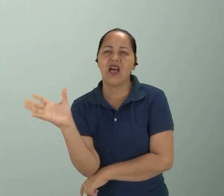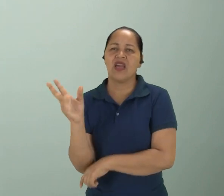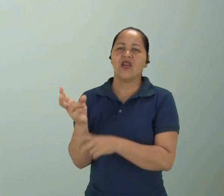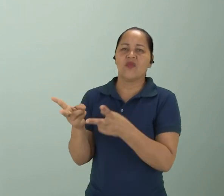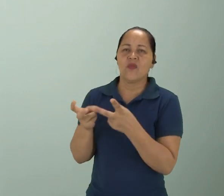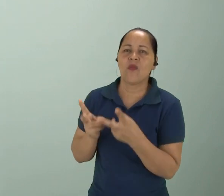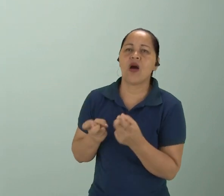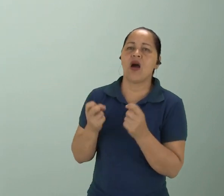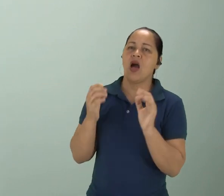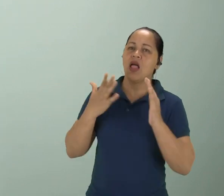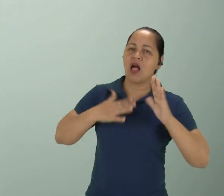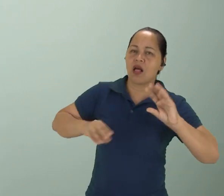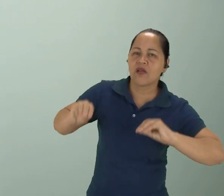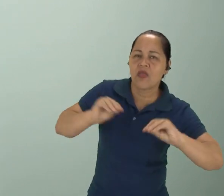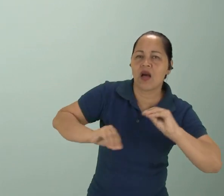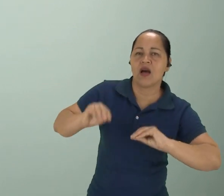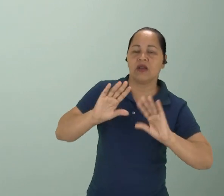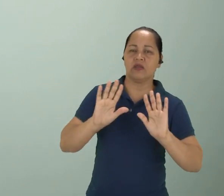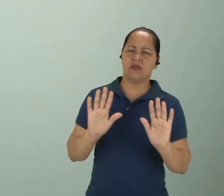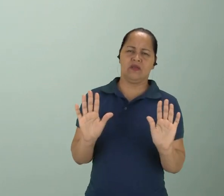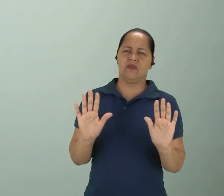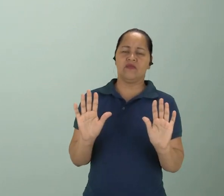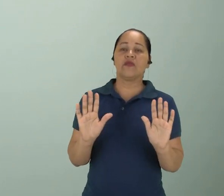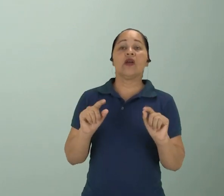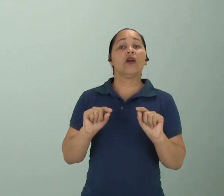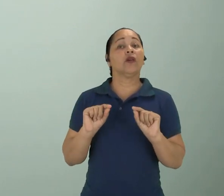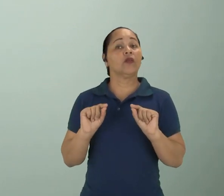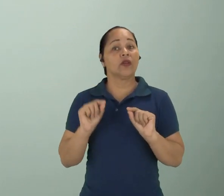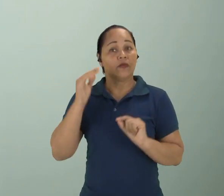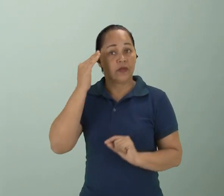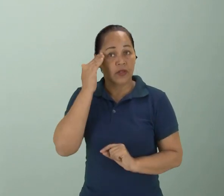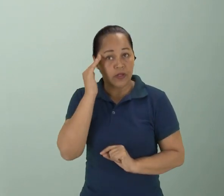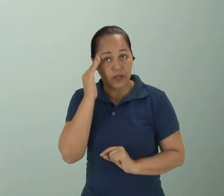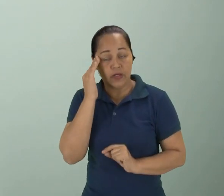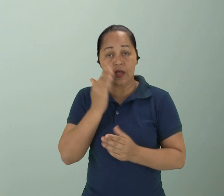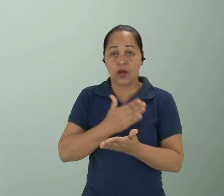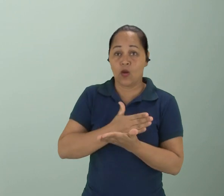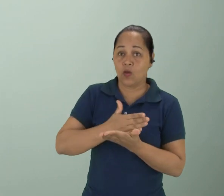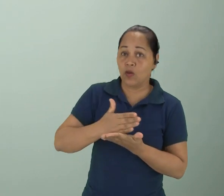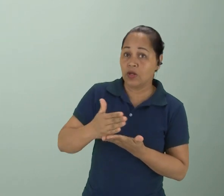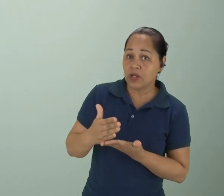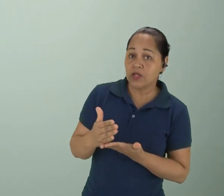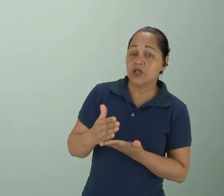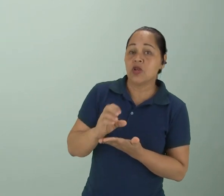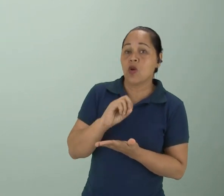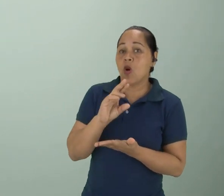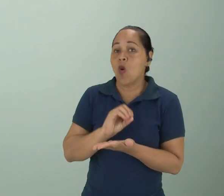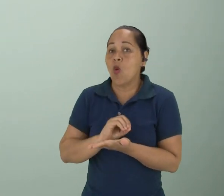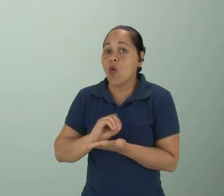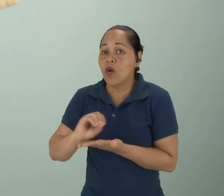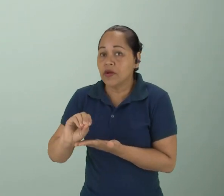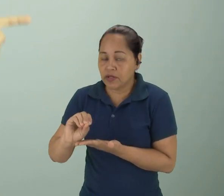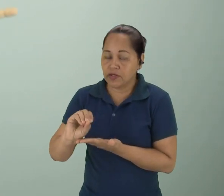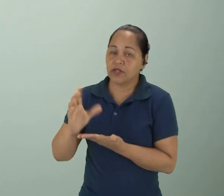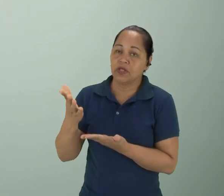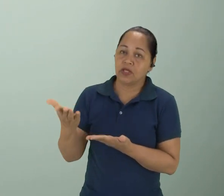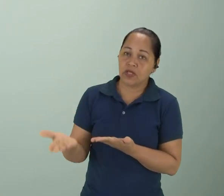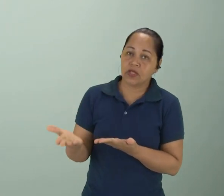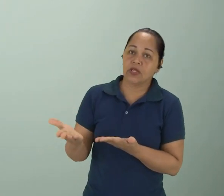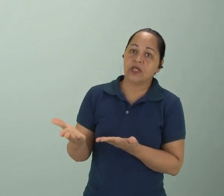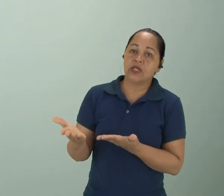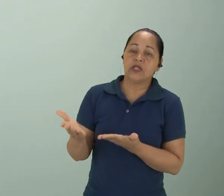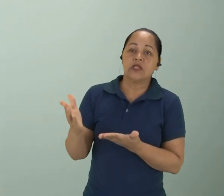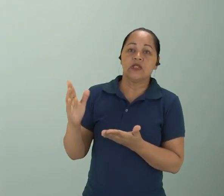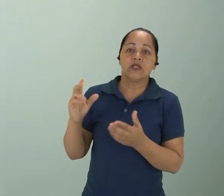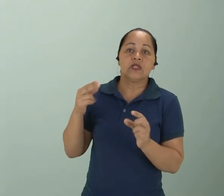porque pode virar clichê cair na superficialidade para a gente entender qual é a origem desse pensamento a gente precisa de uma referência na